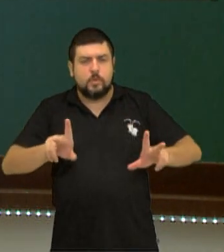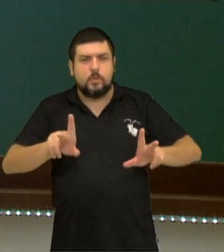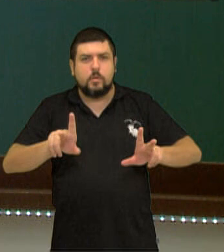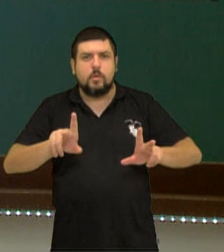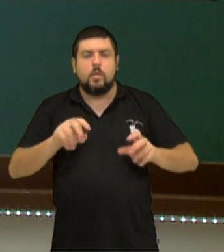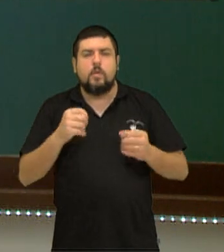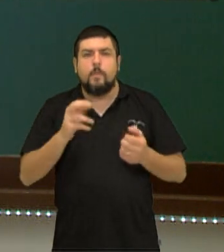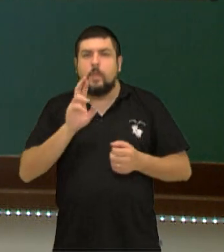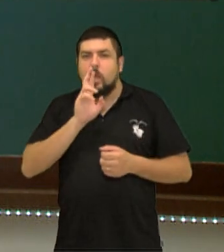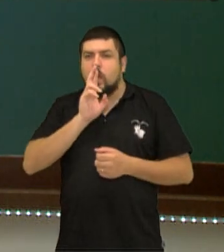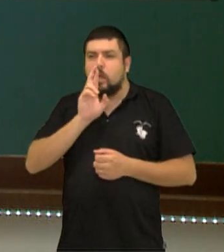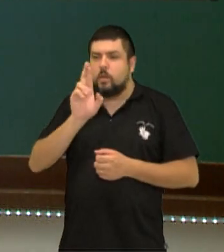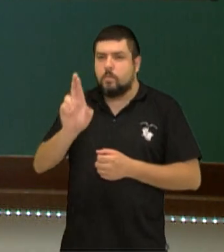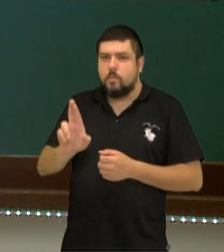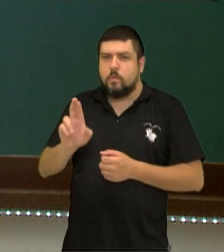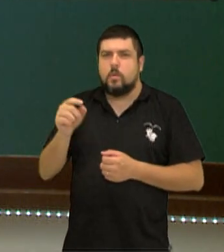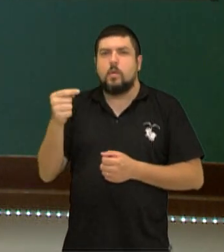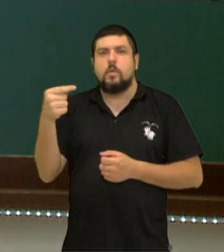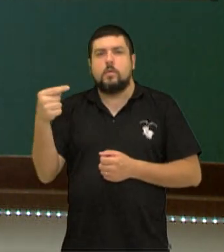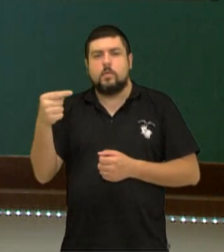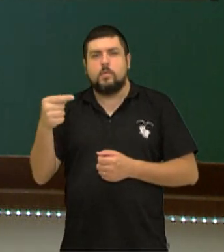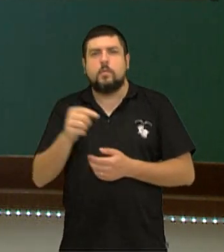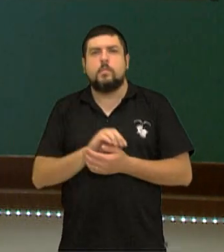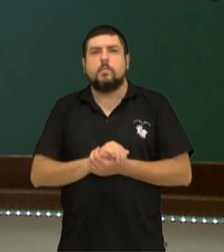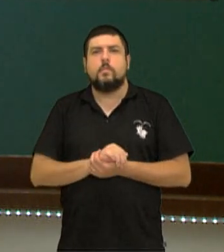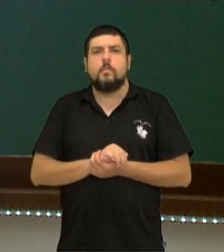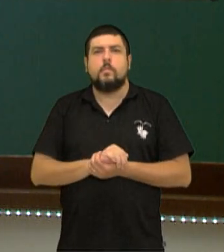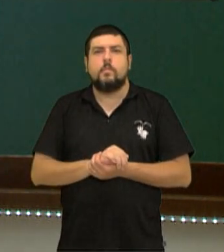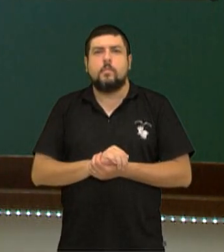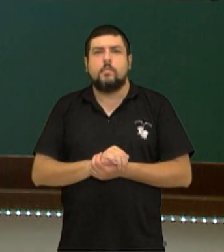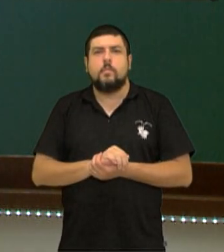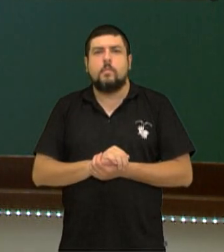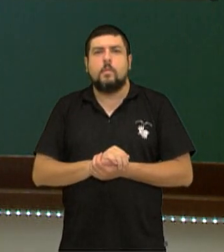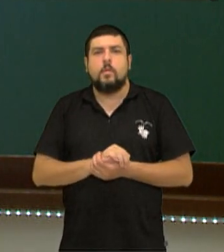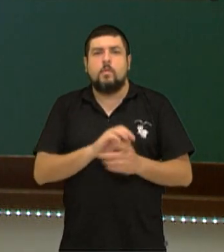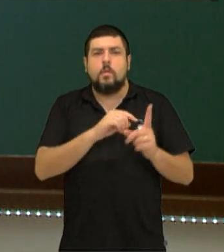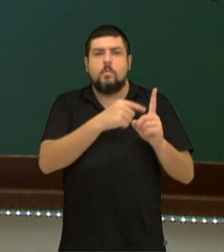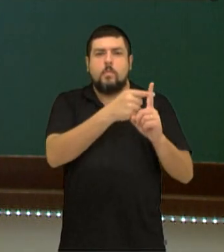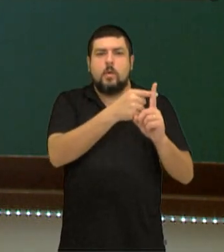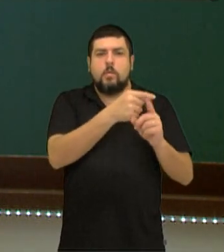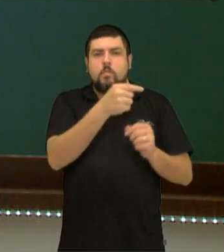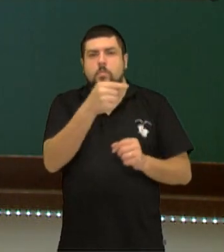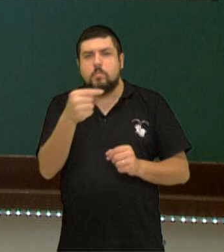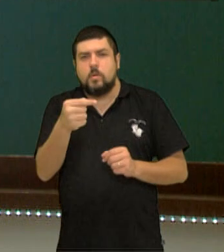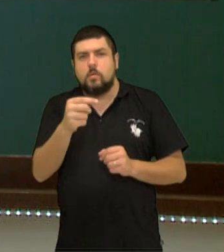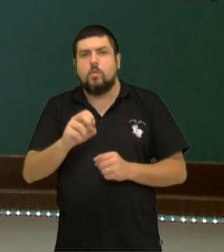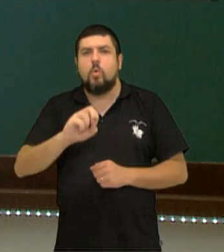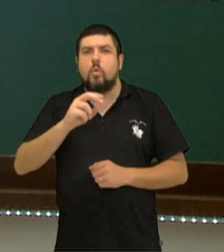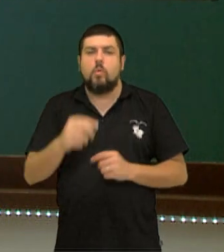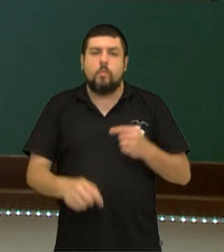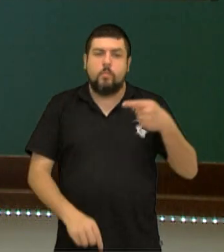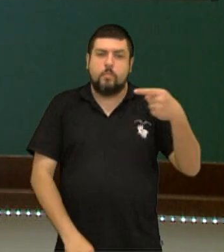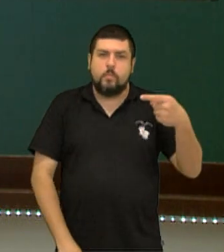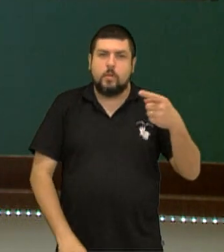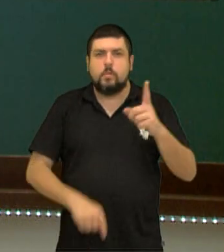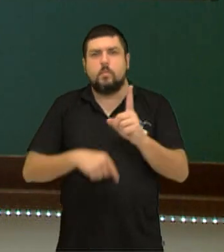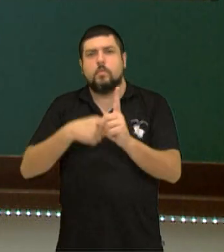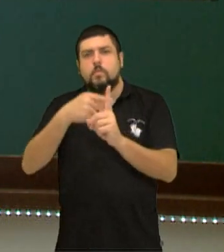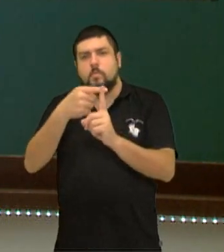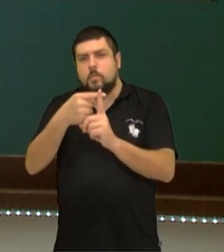o resultado fica negativo. Olha lá, mais com menos, menos com mais, resultado